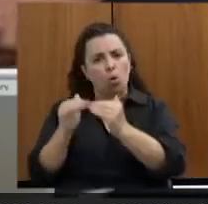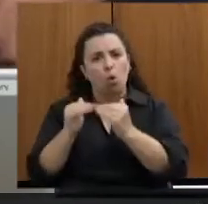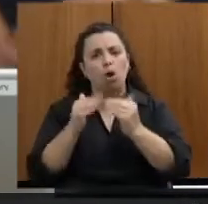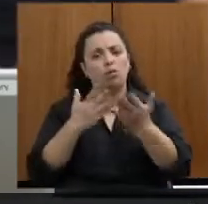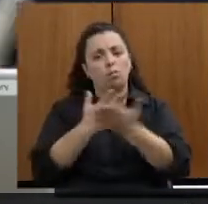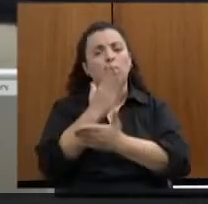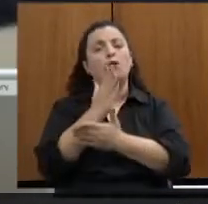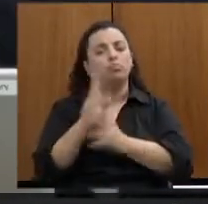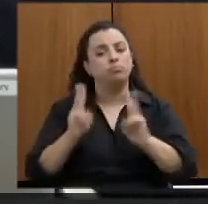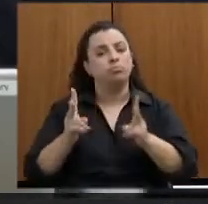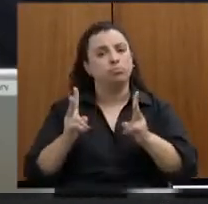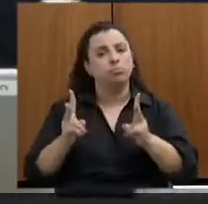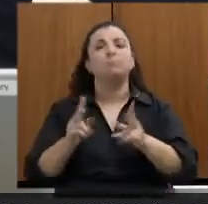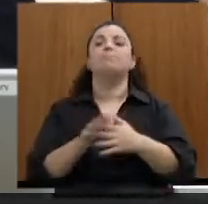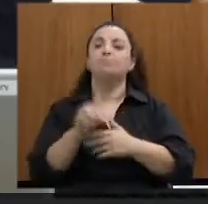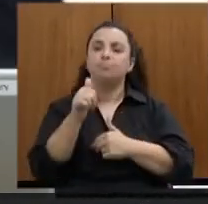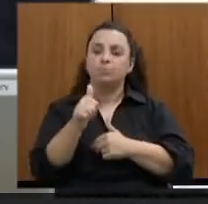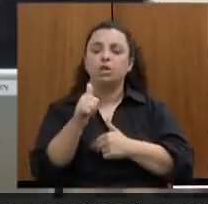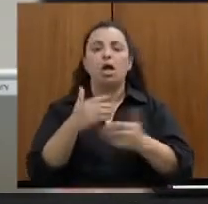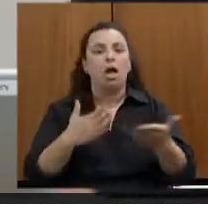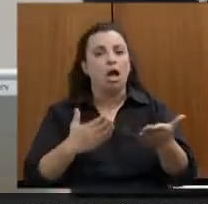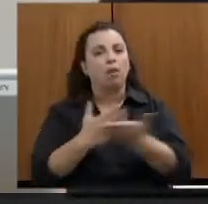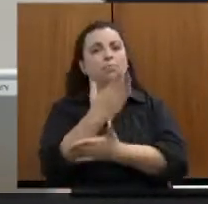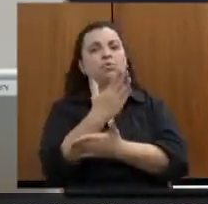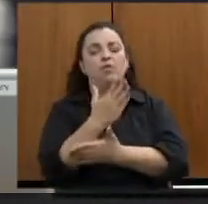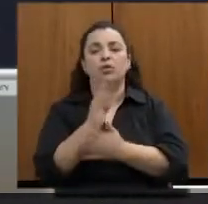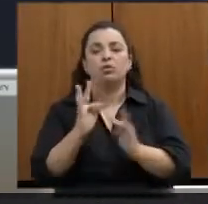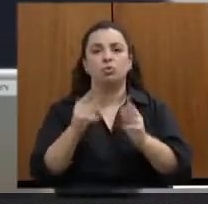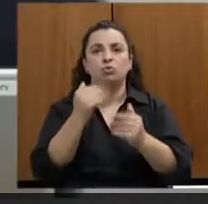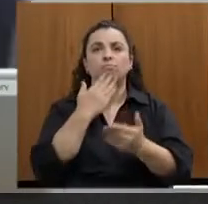permaneçam como estão. Aprovados os requerimentos.